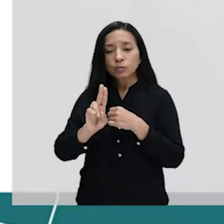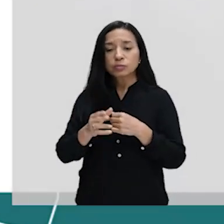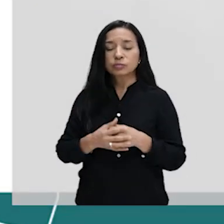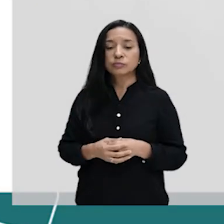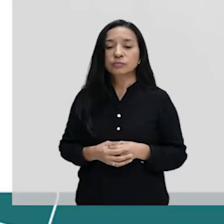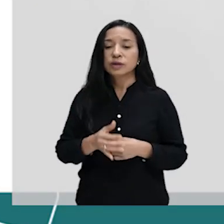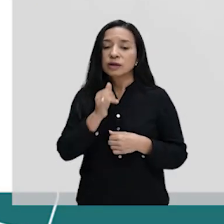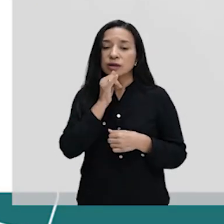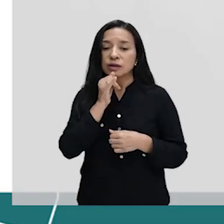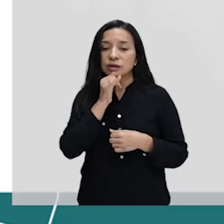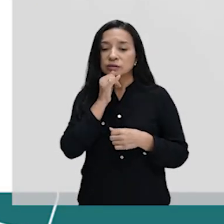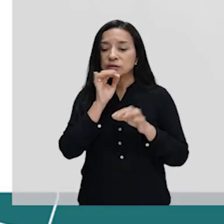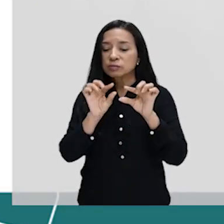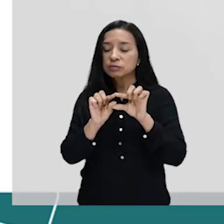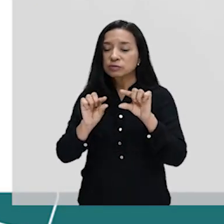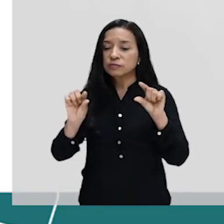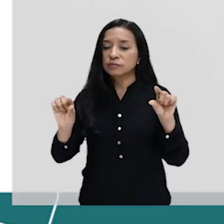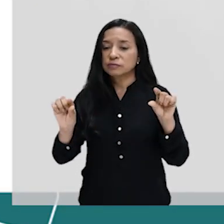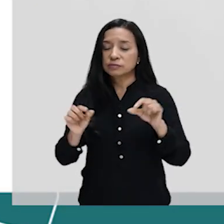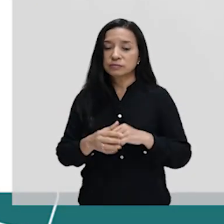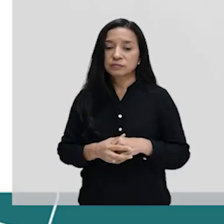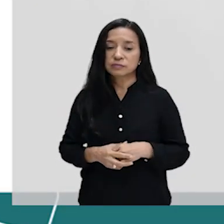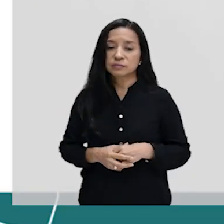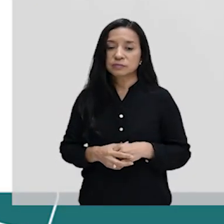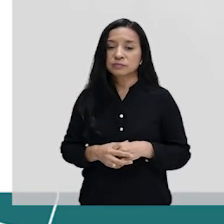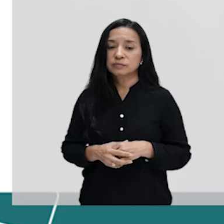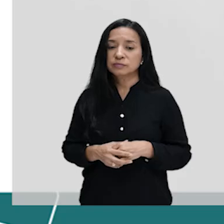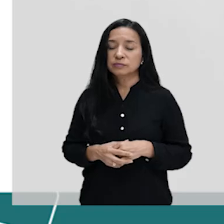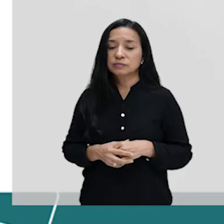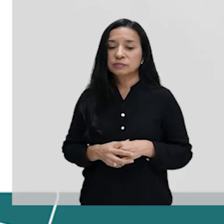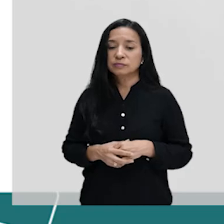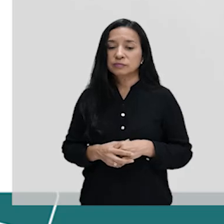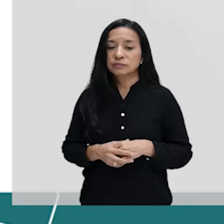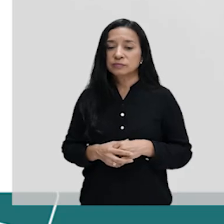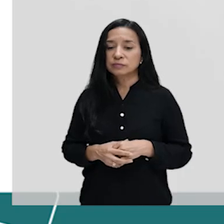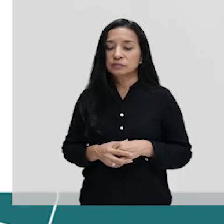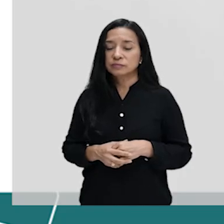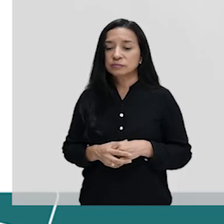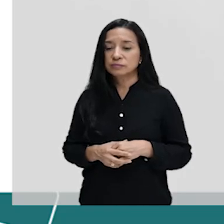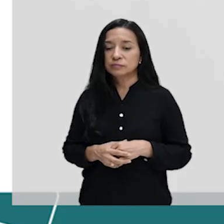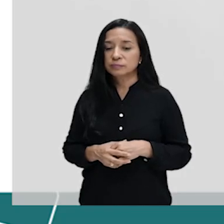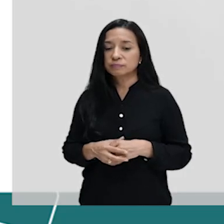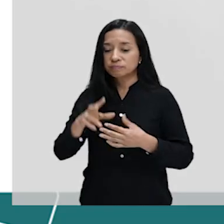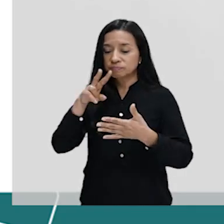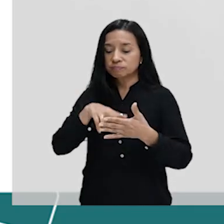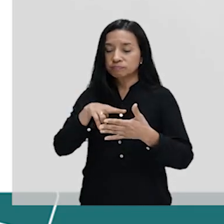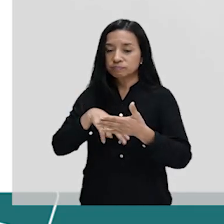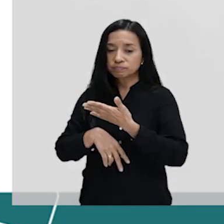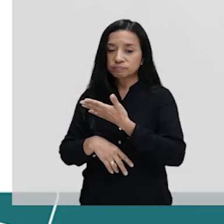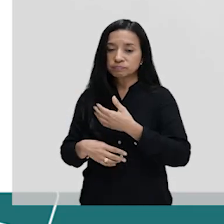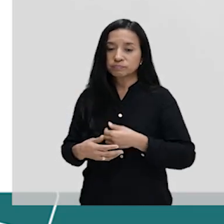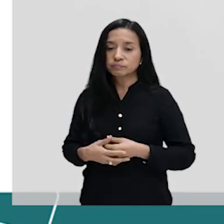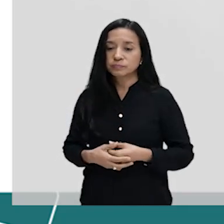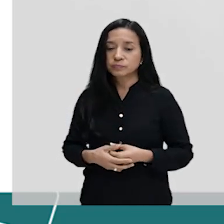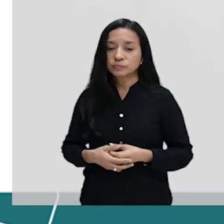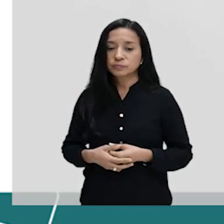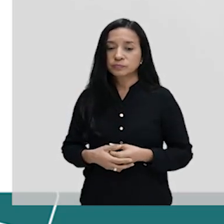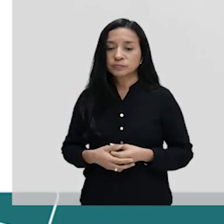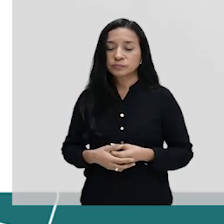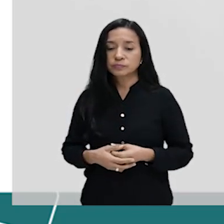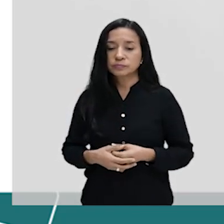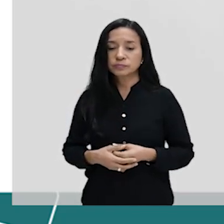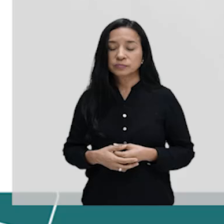com pronomes pessoais do caso oblíquo. Vem comigo, tenho a certeza que você vai se divertir